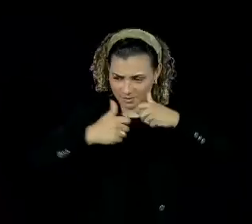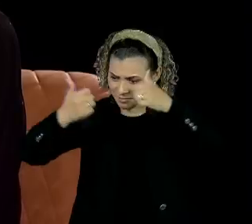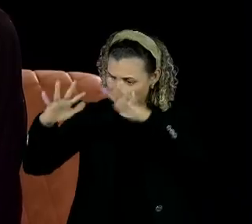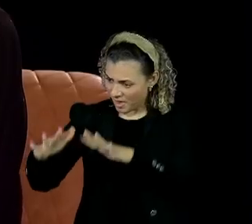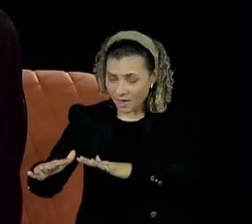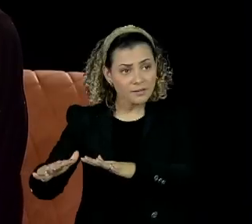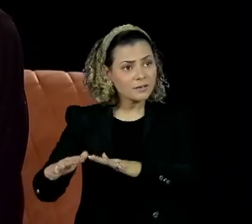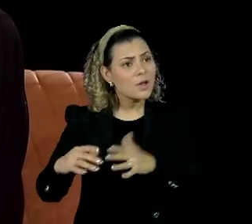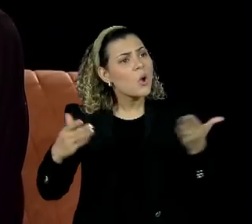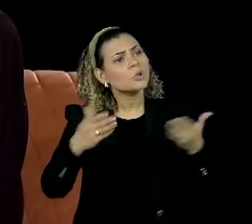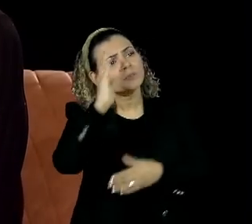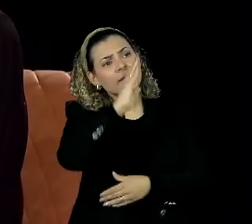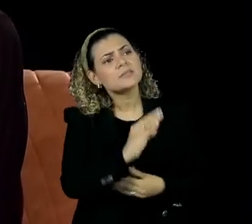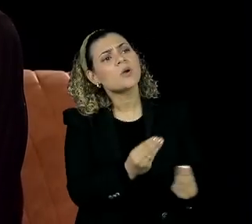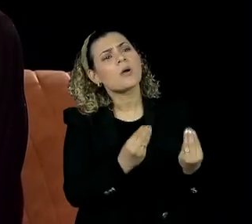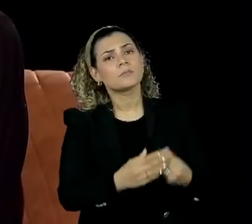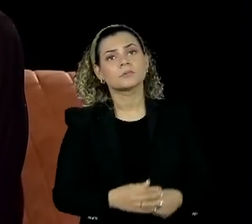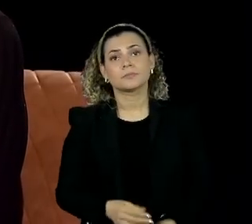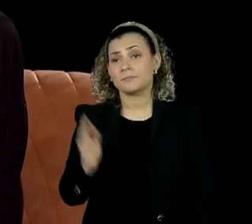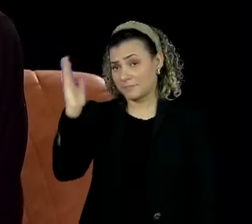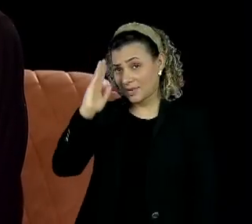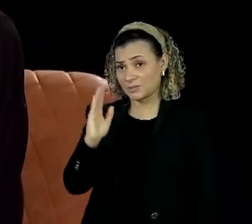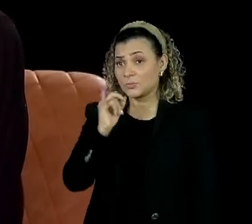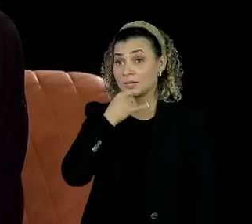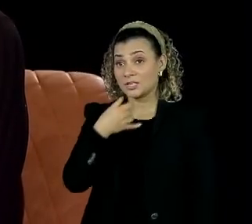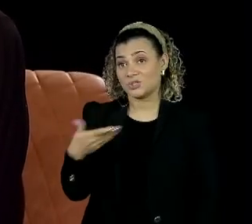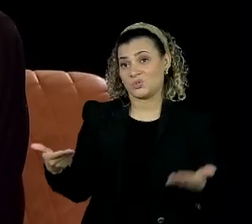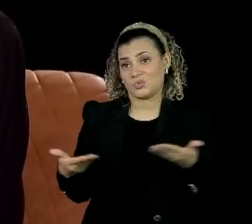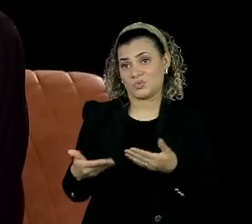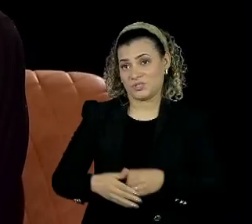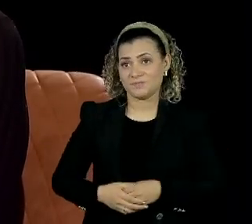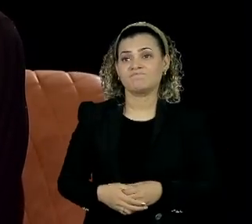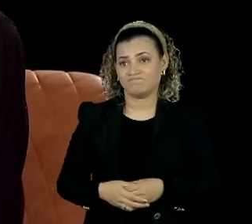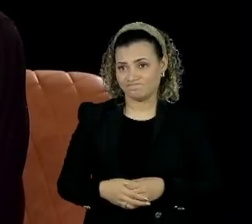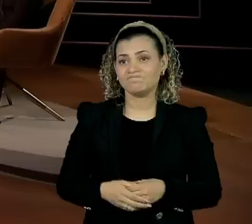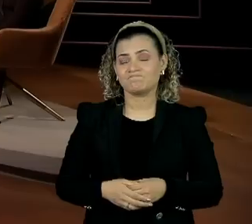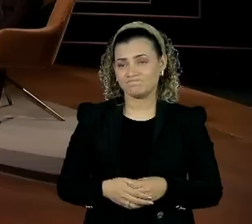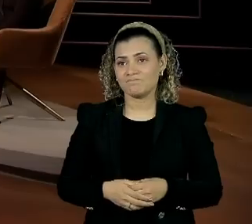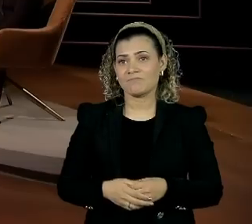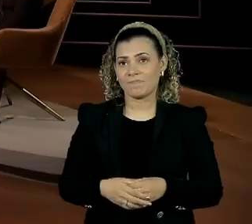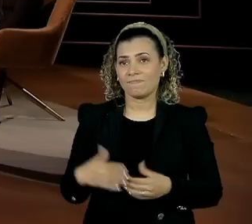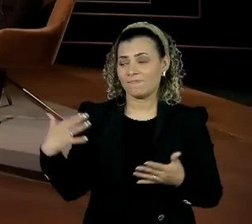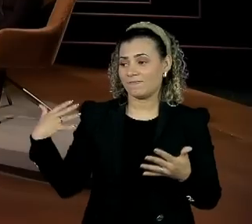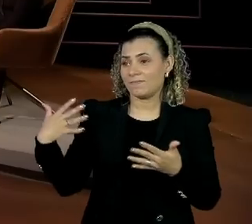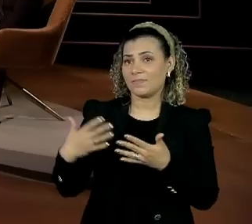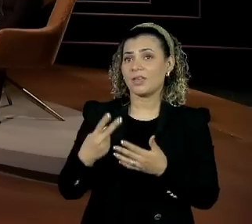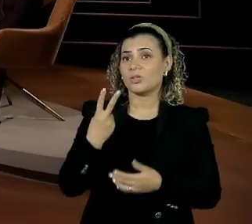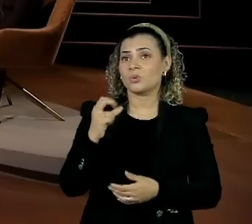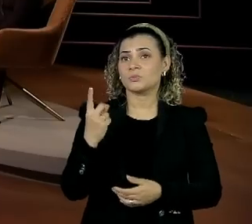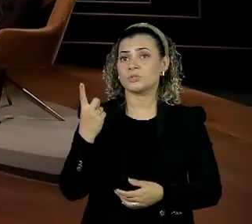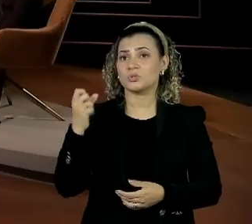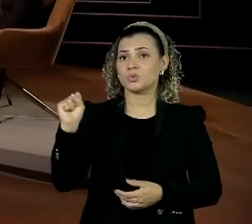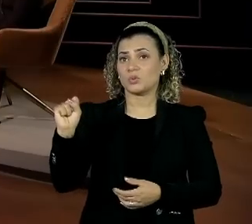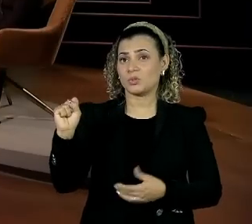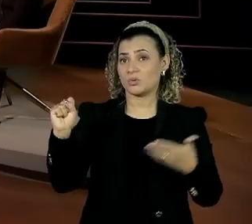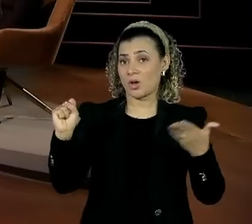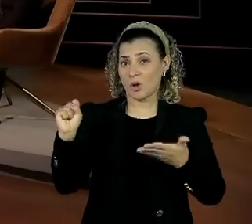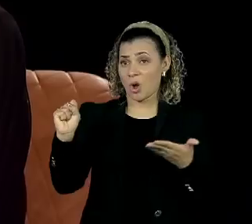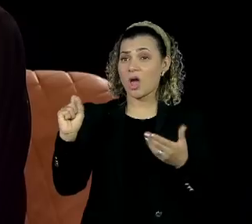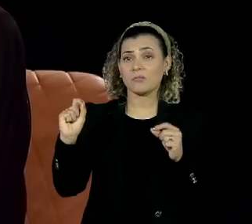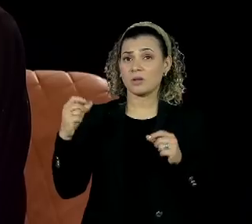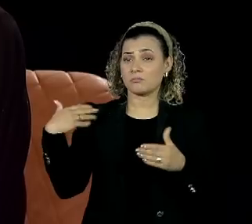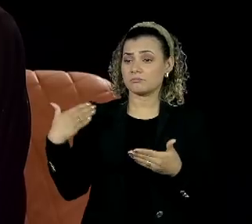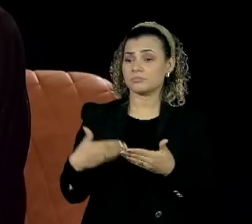hoje? É um Brasil triste, eu acho, que a gente está nesses últimos, desde 2018. É